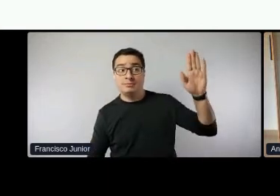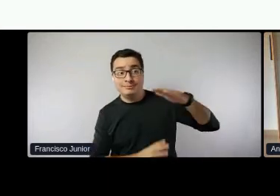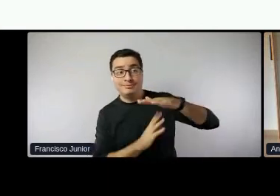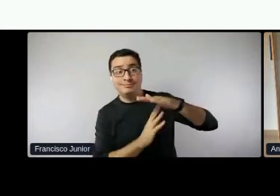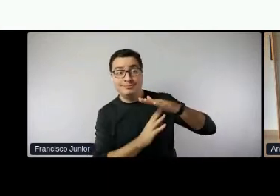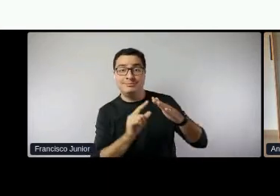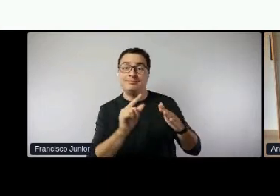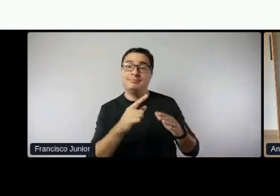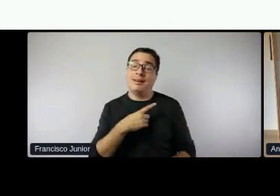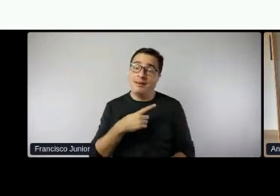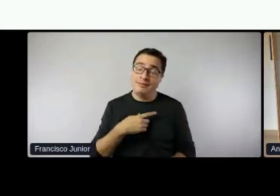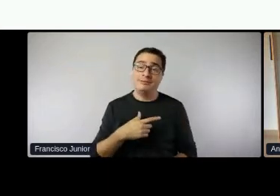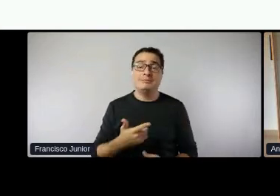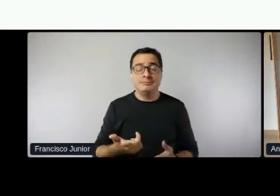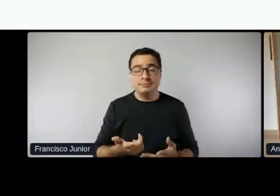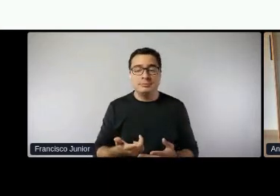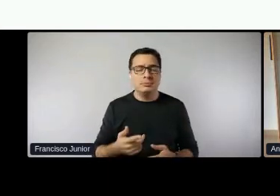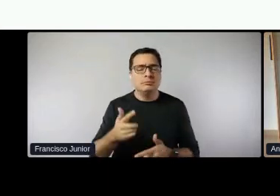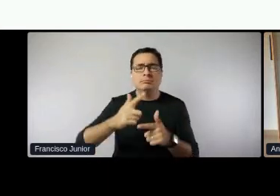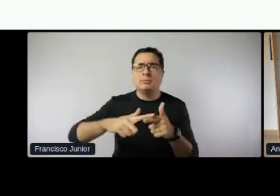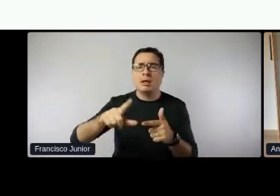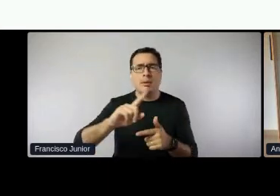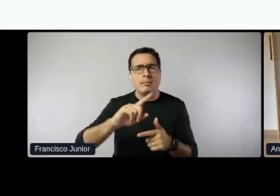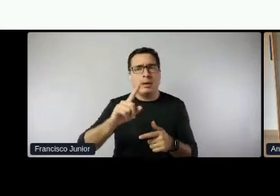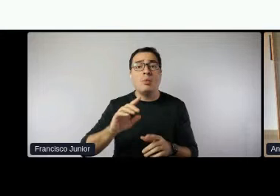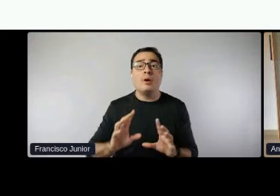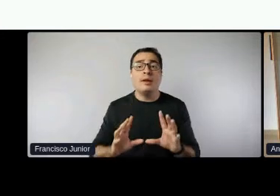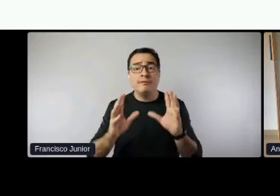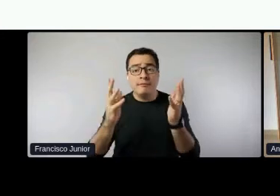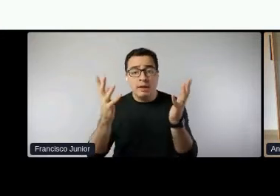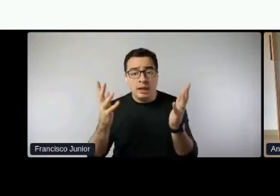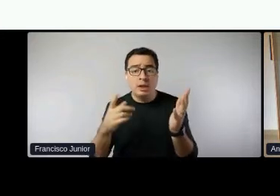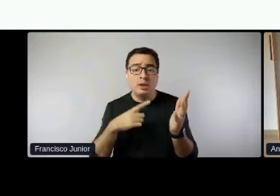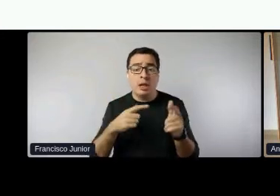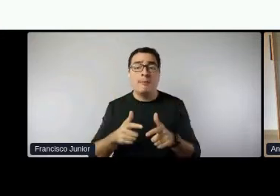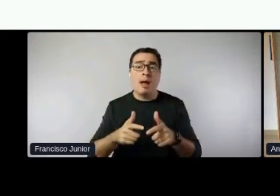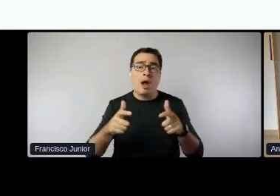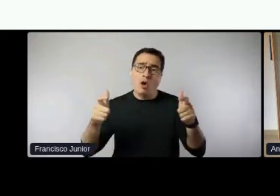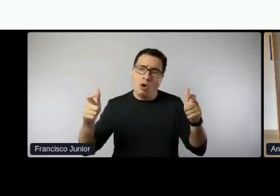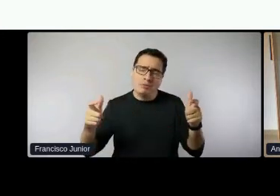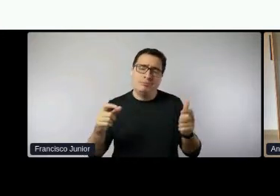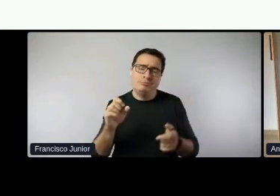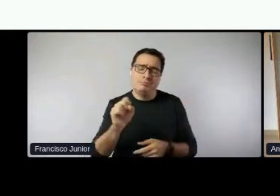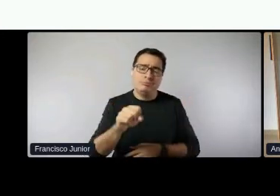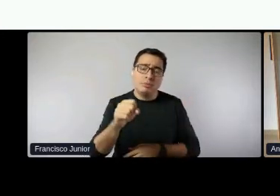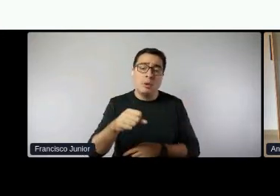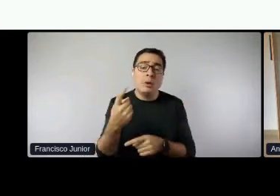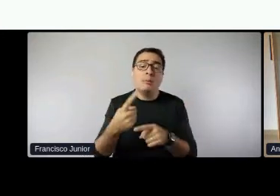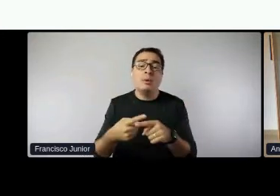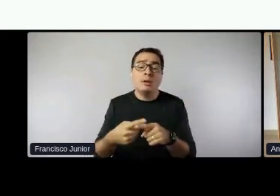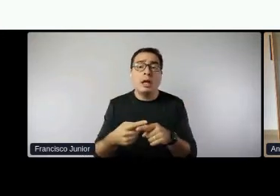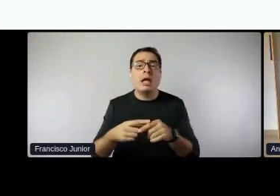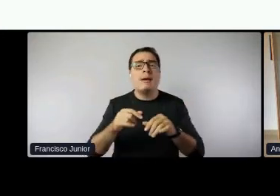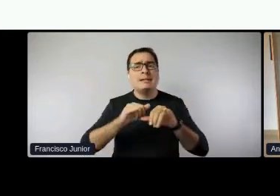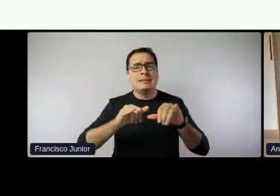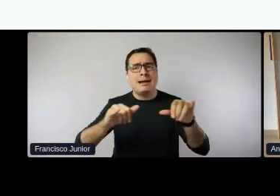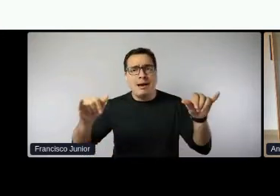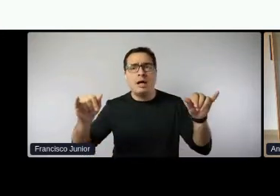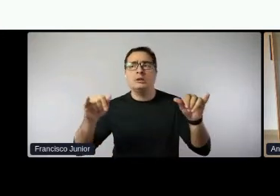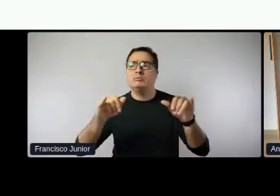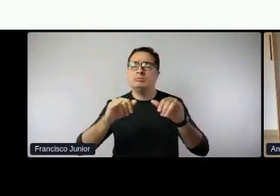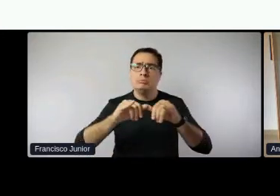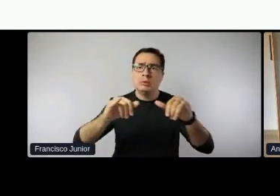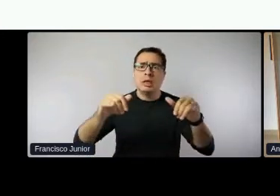Então, não tem problema. Os nossos eventos são um pouco maiores mesmo, exatamente para passar as mensagens, para a gente